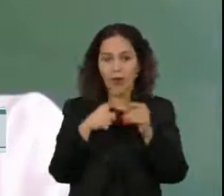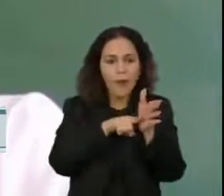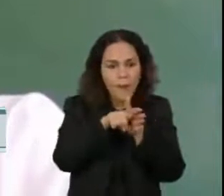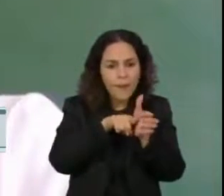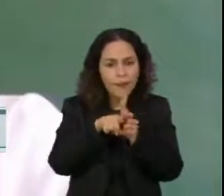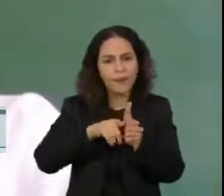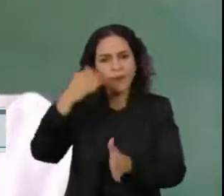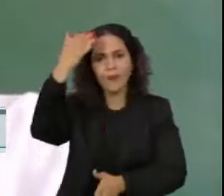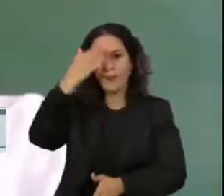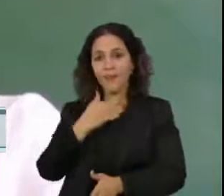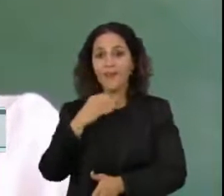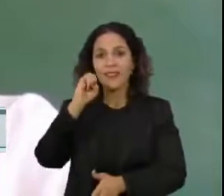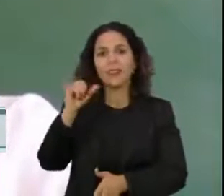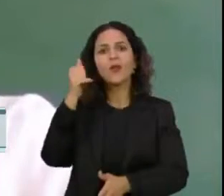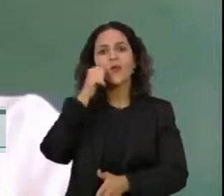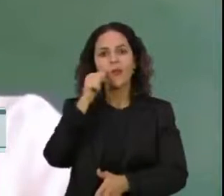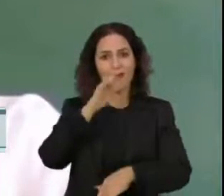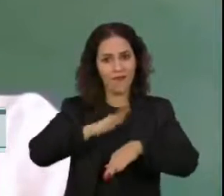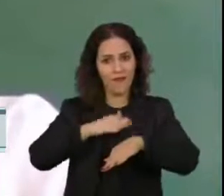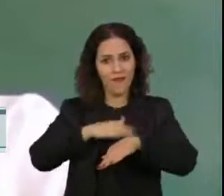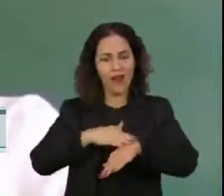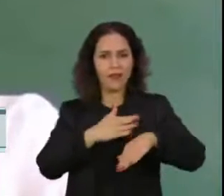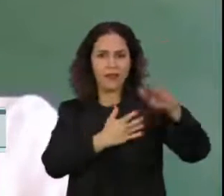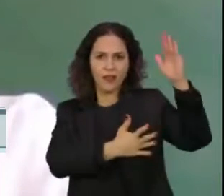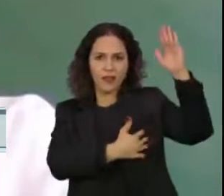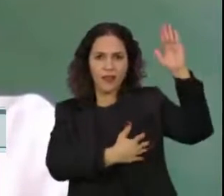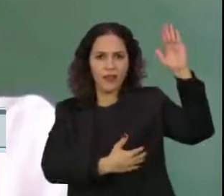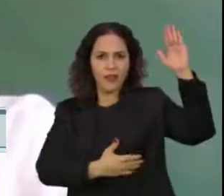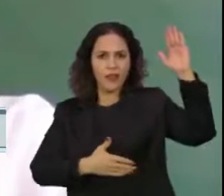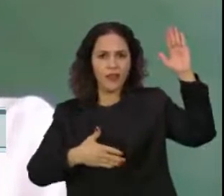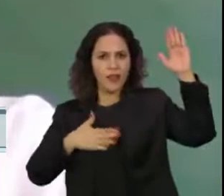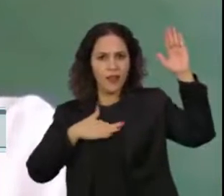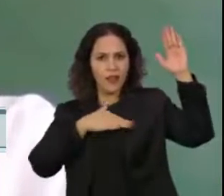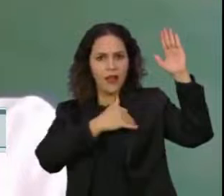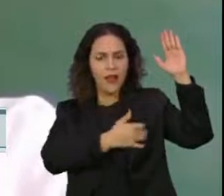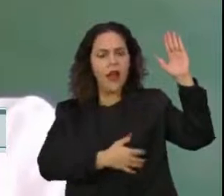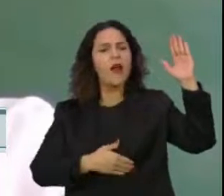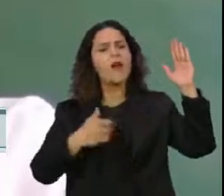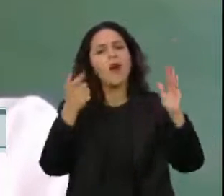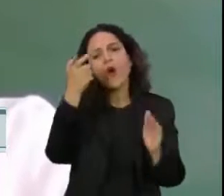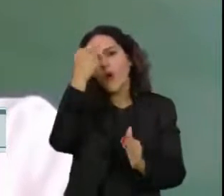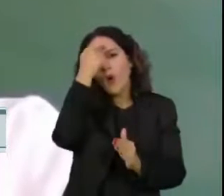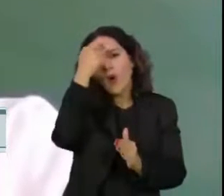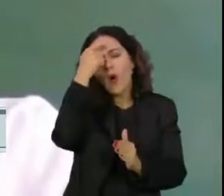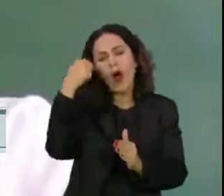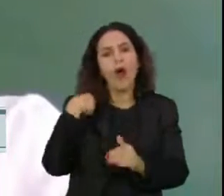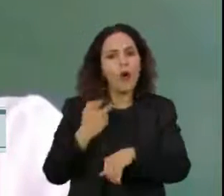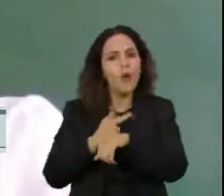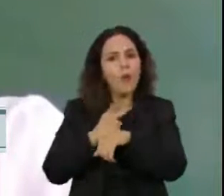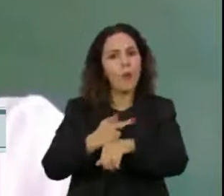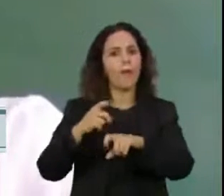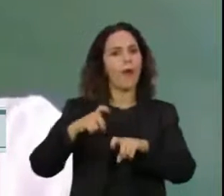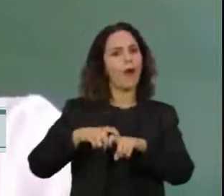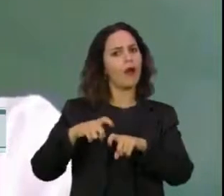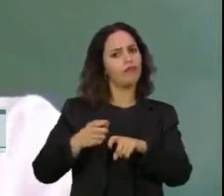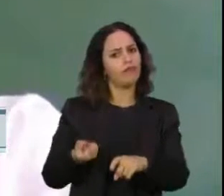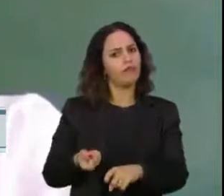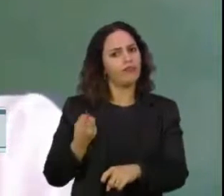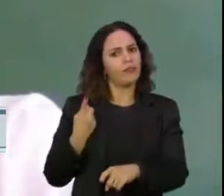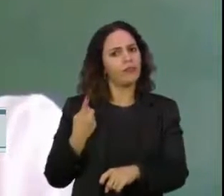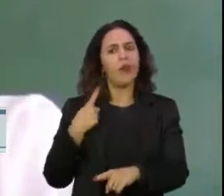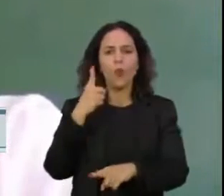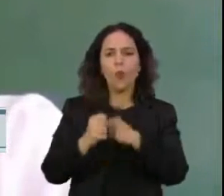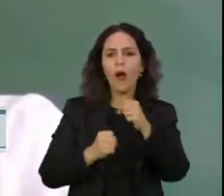as mulheres que fazem o autoexame, elas têm mais consciência de que elas têm que procurar um médico uma vez por